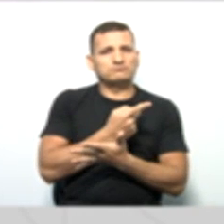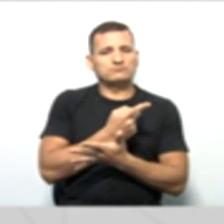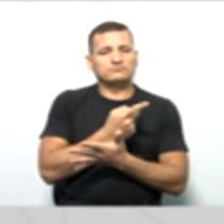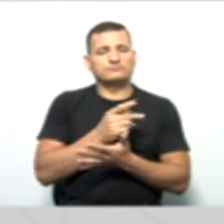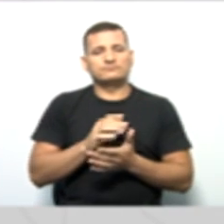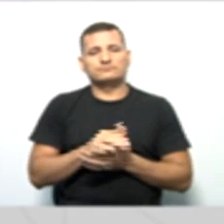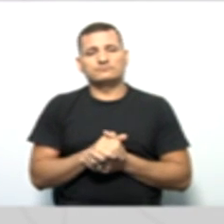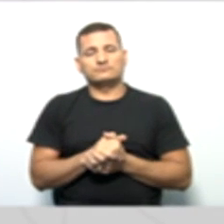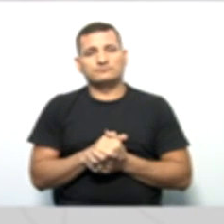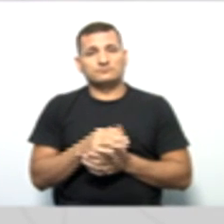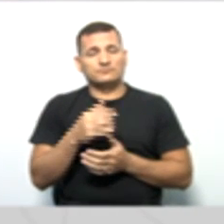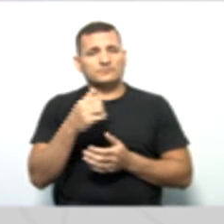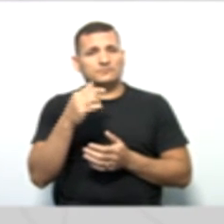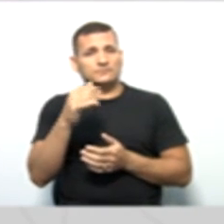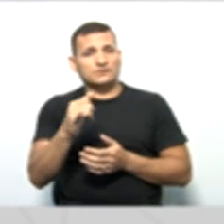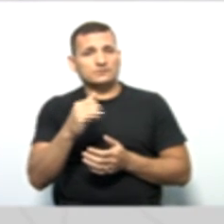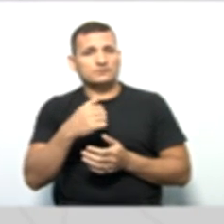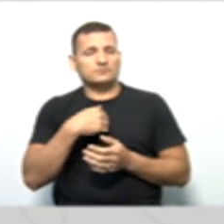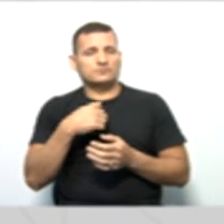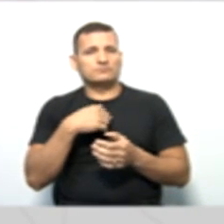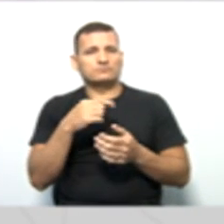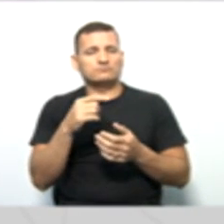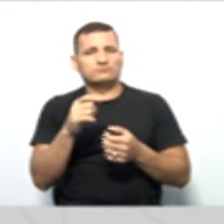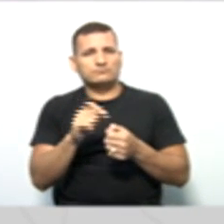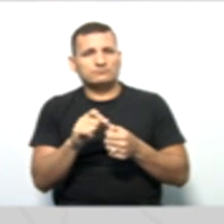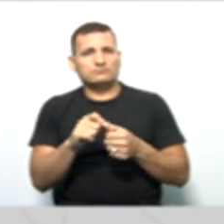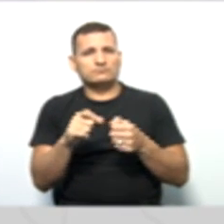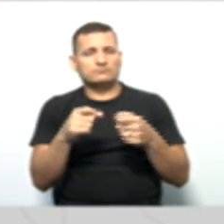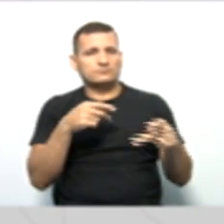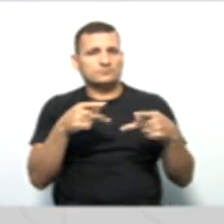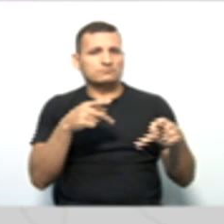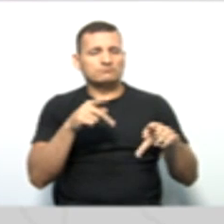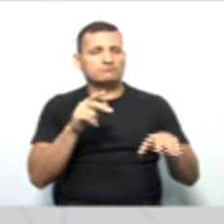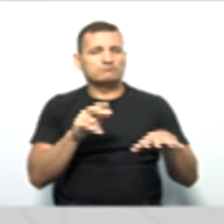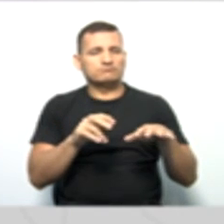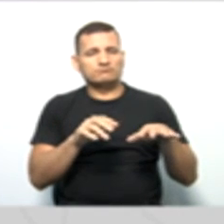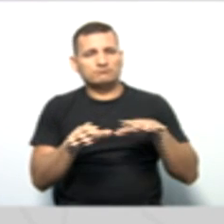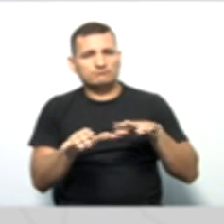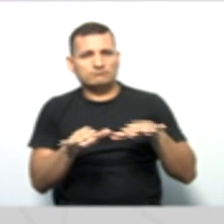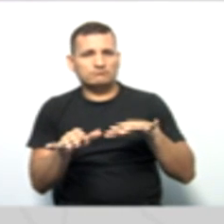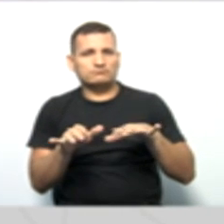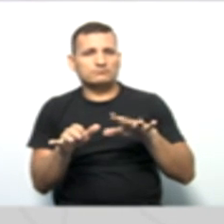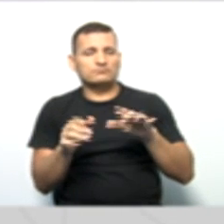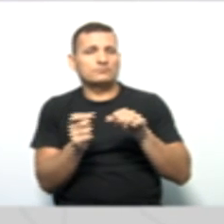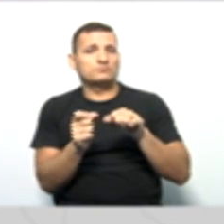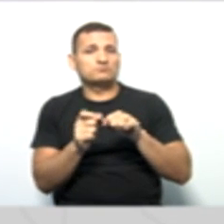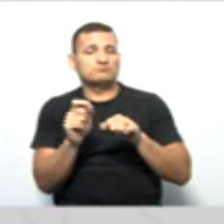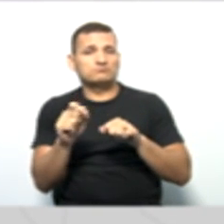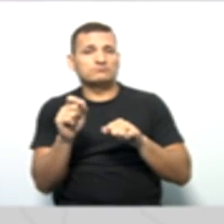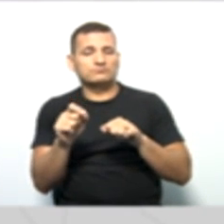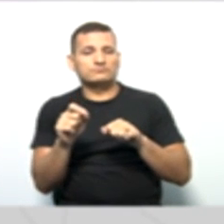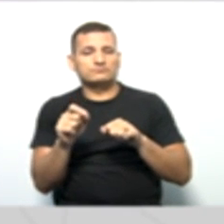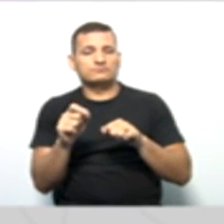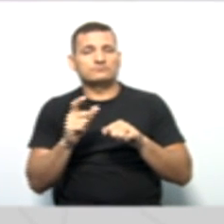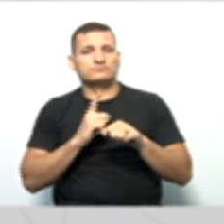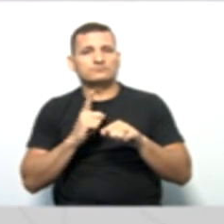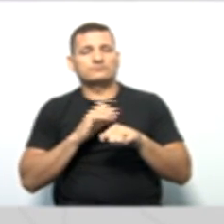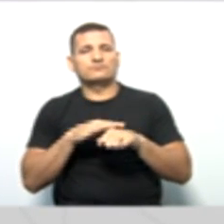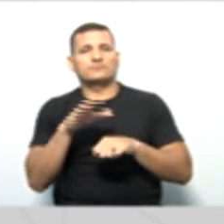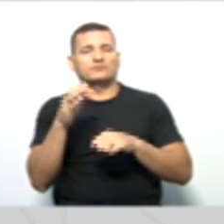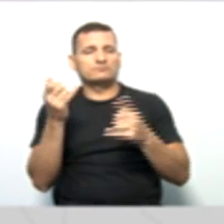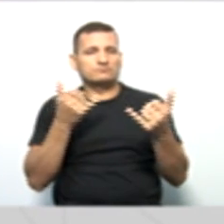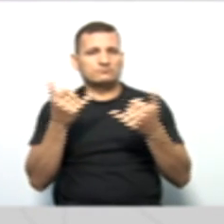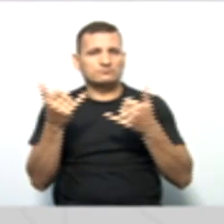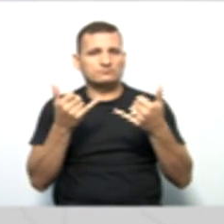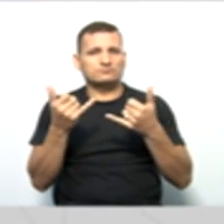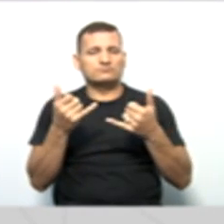partir do momento que eu estou executando realmente lá o meu projeto, é que eu vou fazer o quê, gente? Ó, eu vou ter mais informações, então eu vou